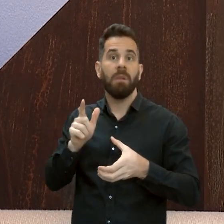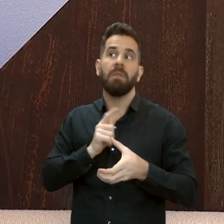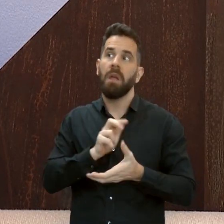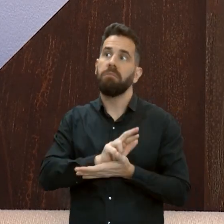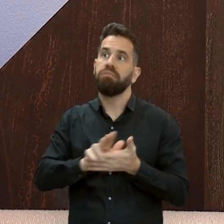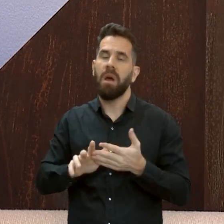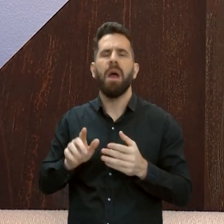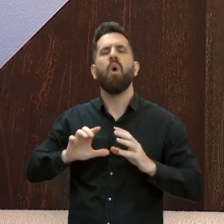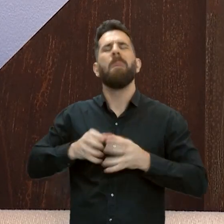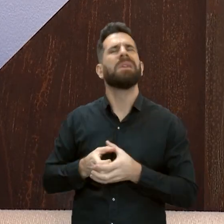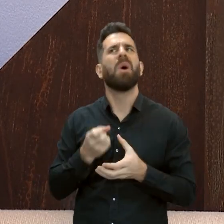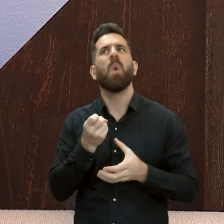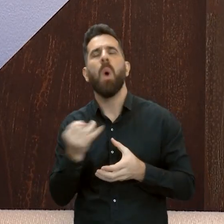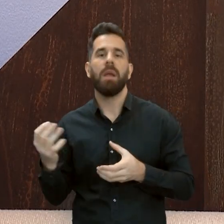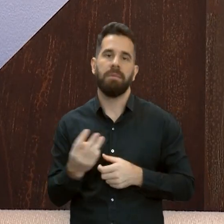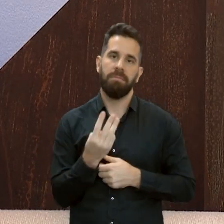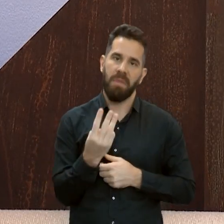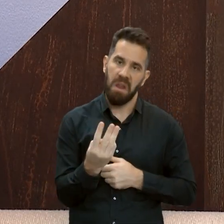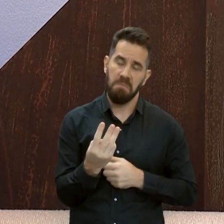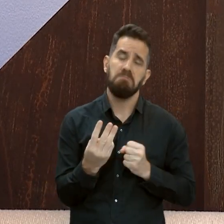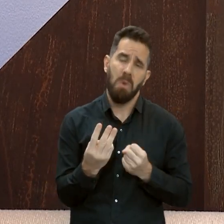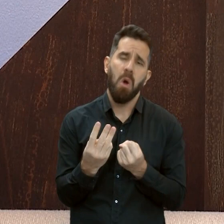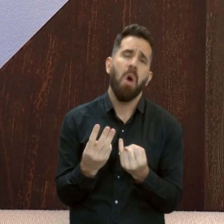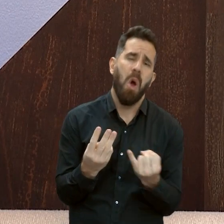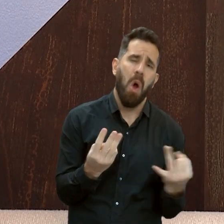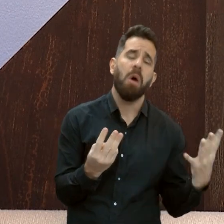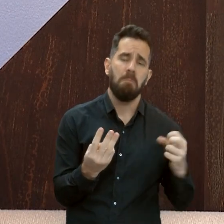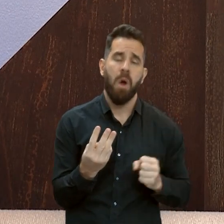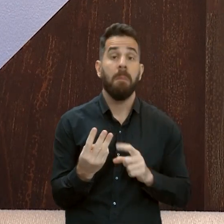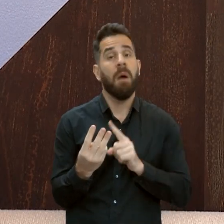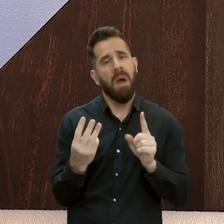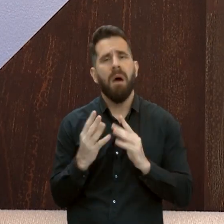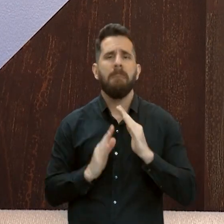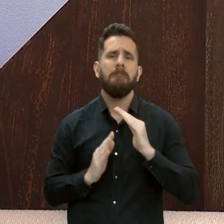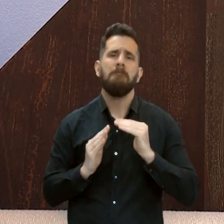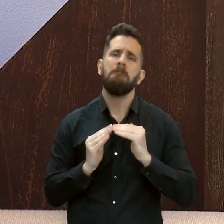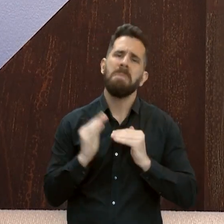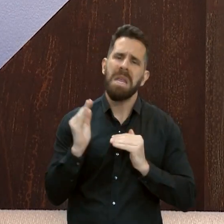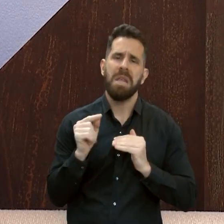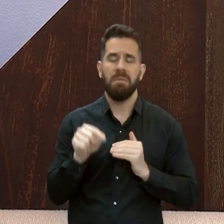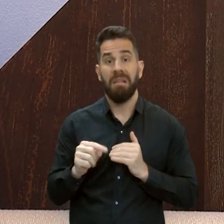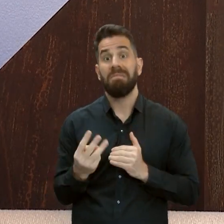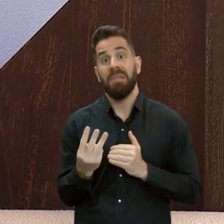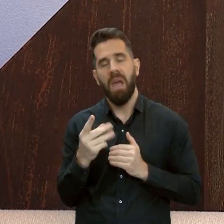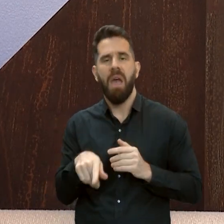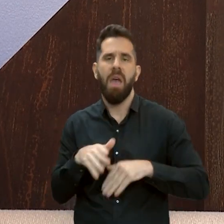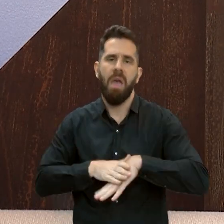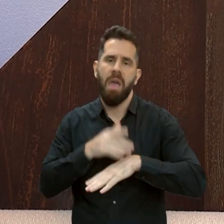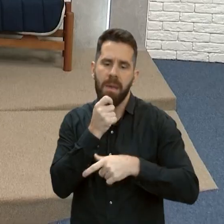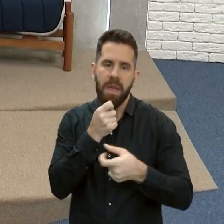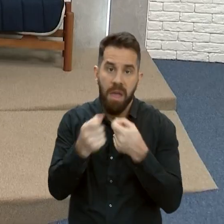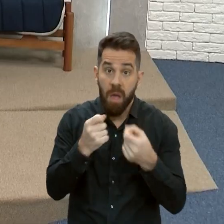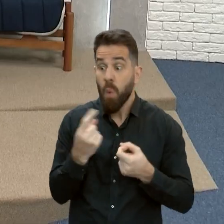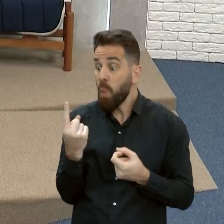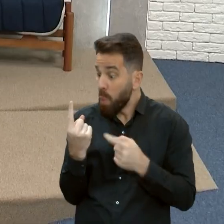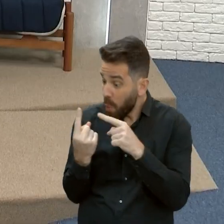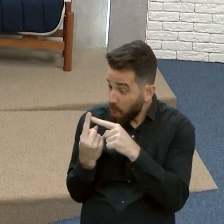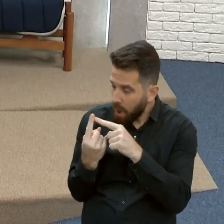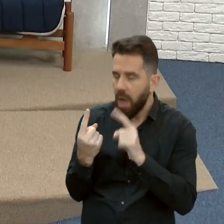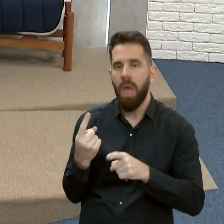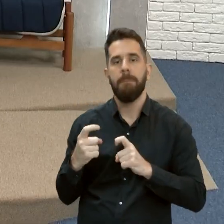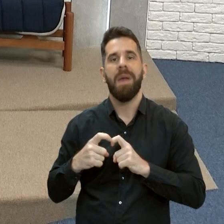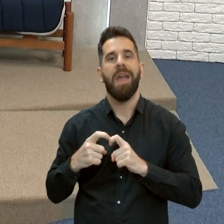3 pessoas, podem ser mais, e uma dessas pessoas é o médico da comissão. No caso da